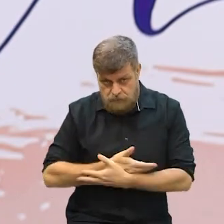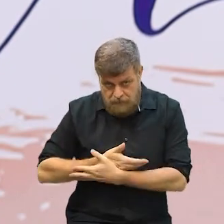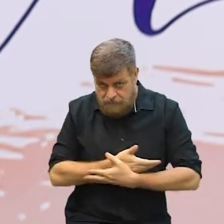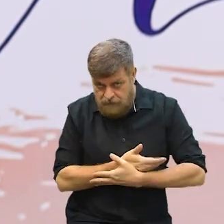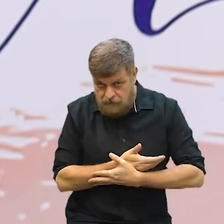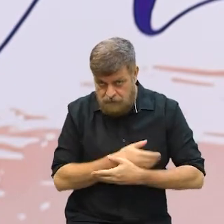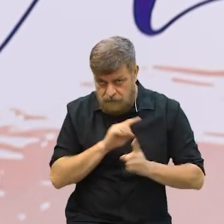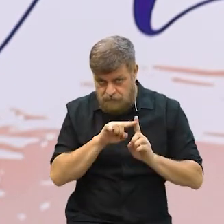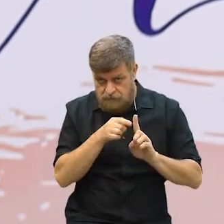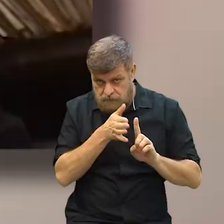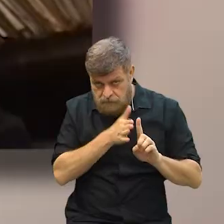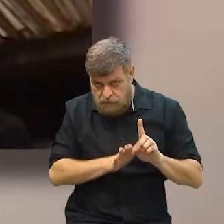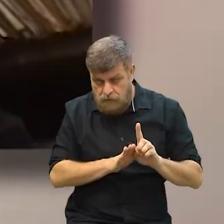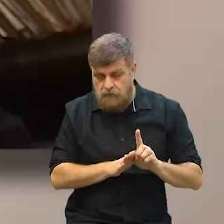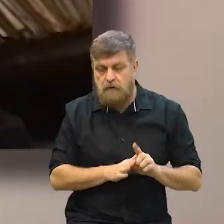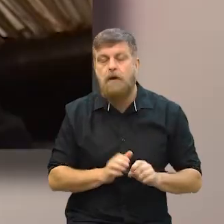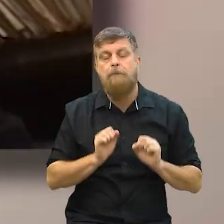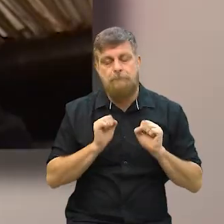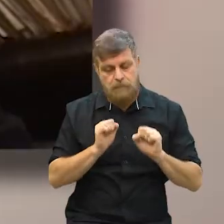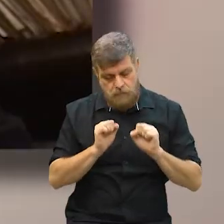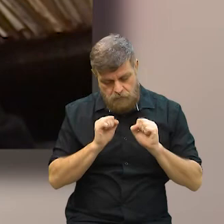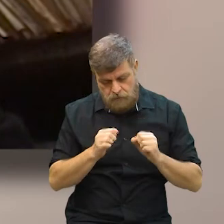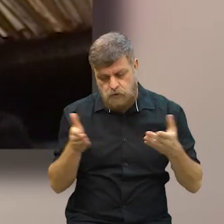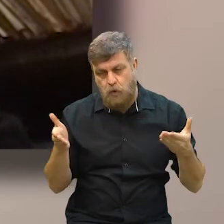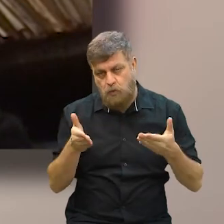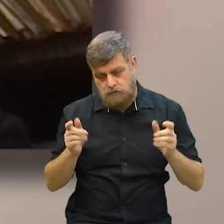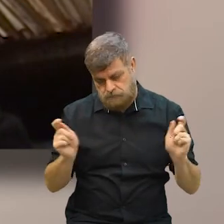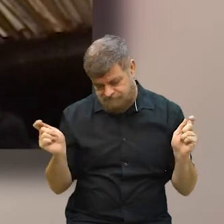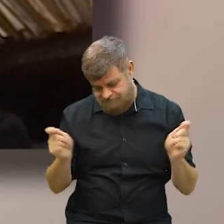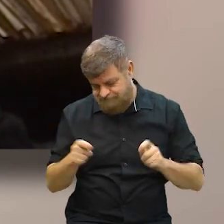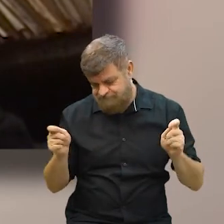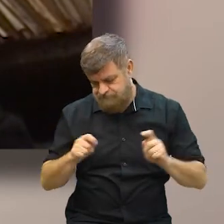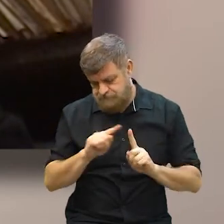ter filho? Hoje ela pode ter filho.